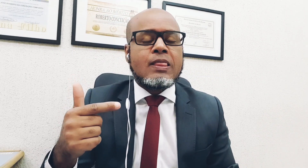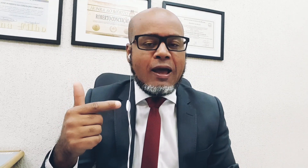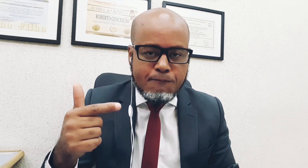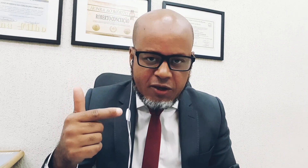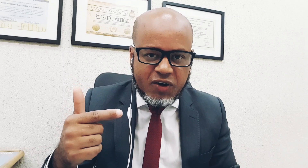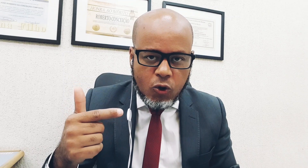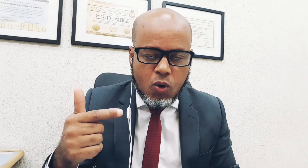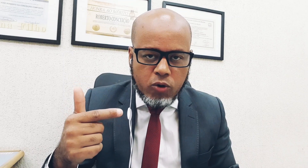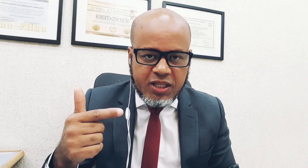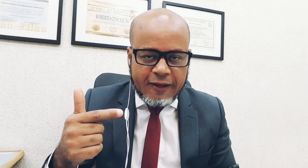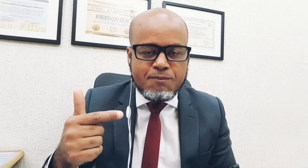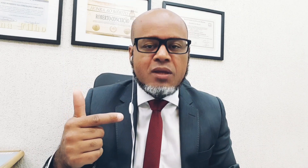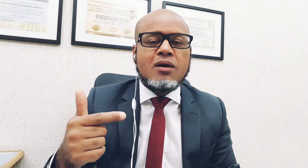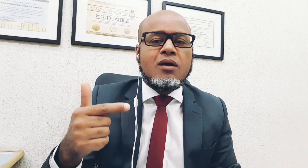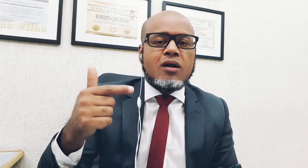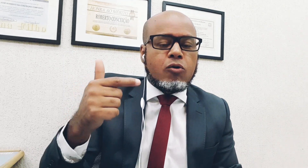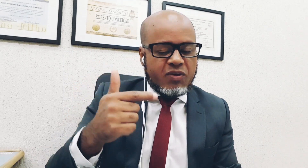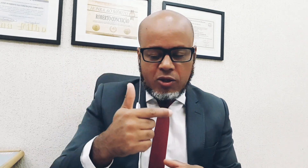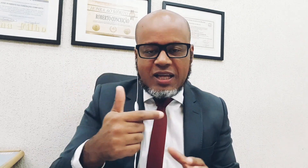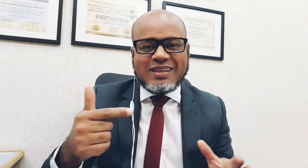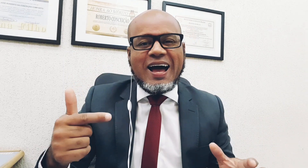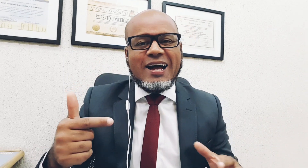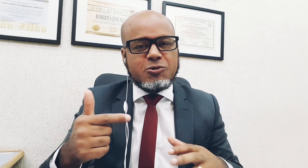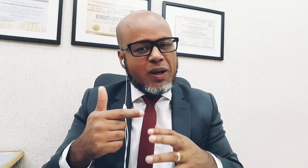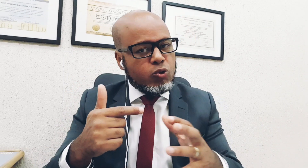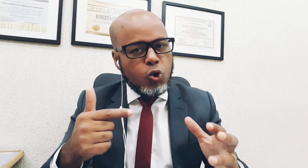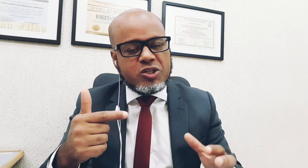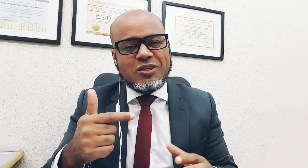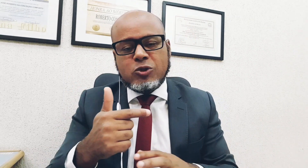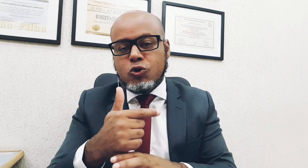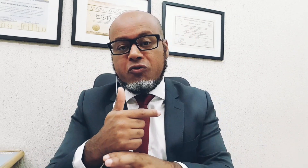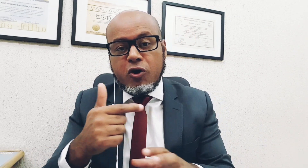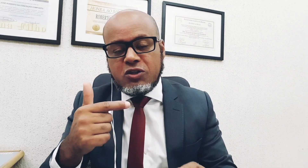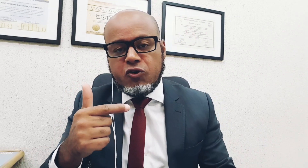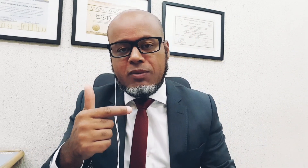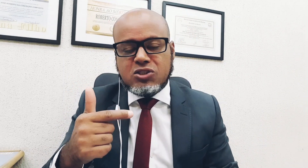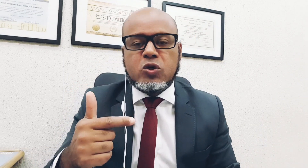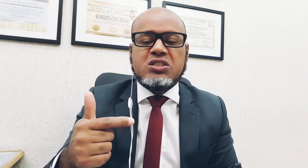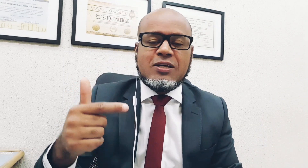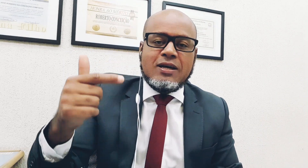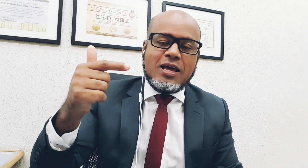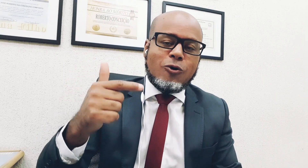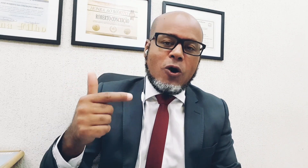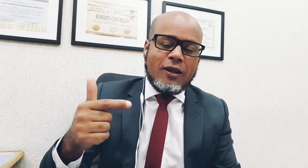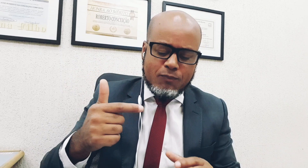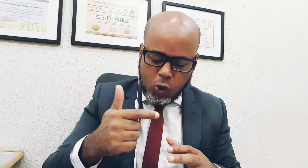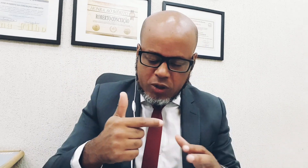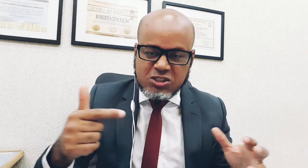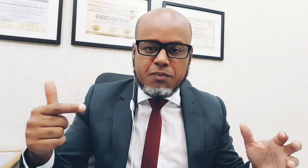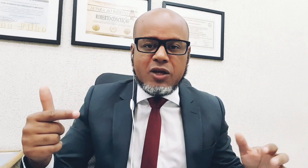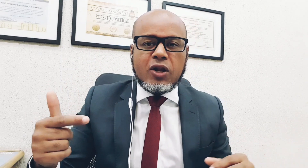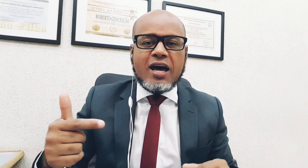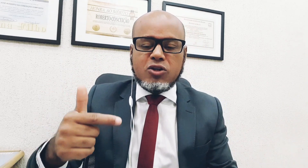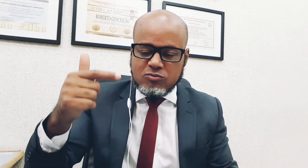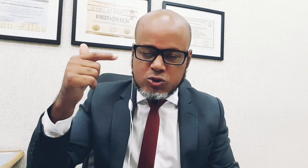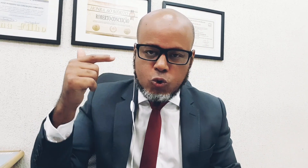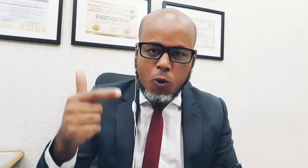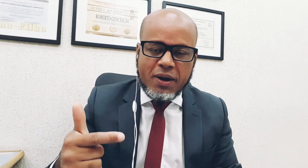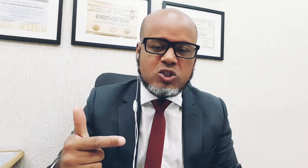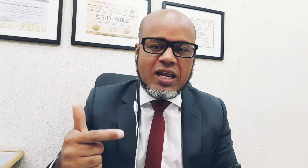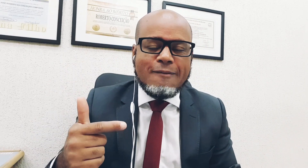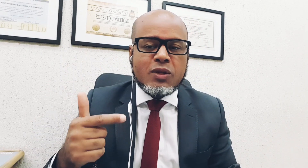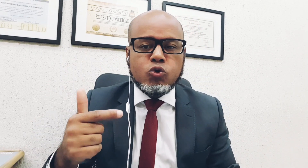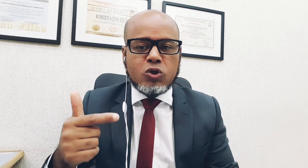Senado, também falou ontem, final da tarde para a noite, choveu de informações e agora, logo nesse primeiro horário, nós